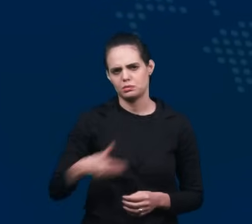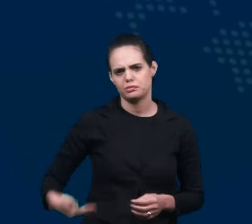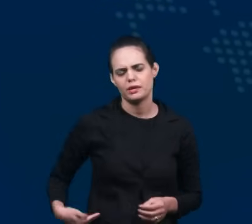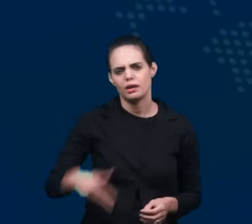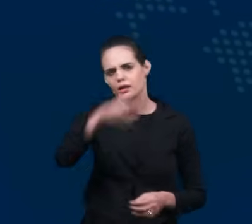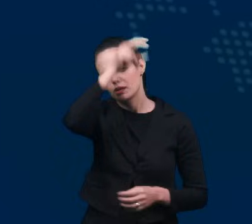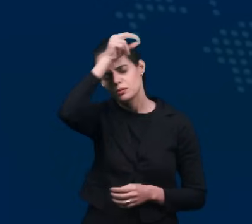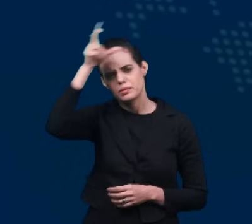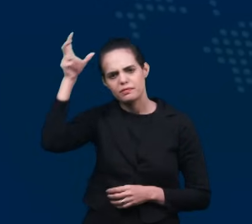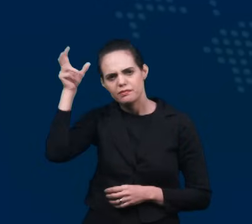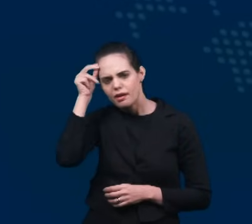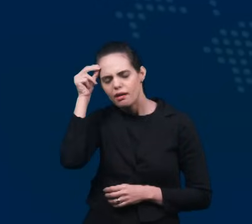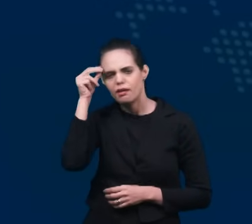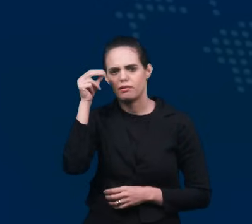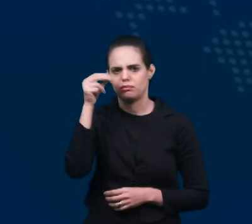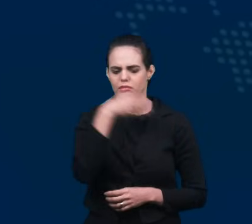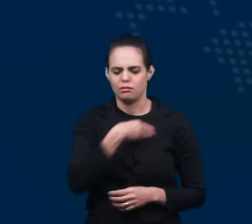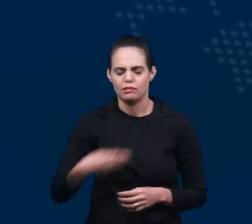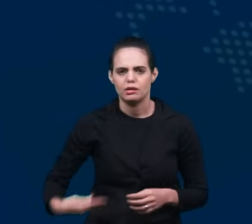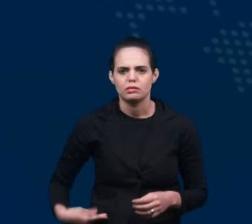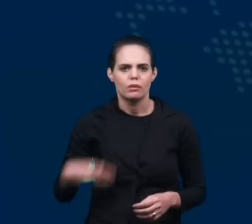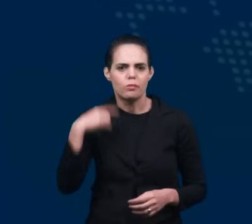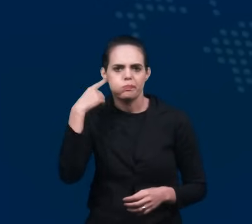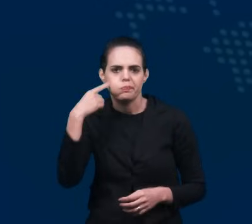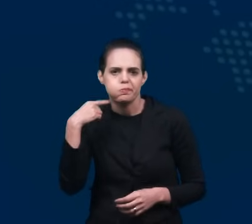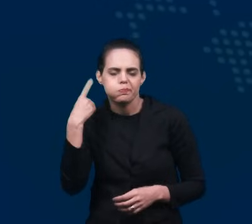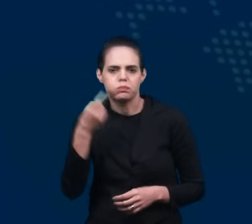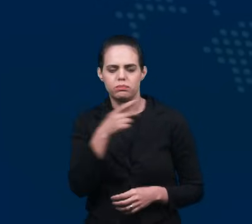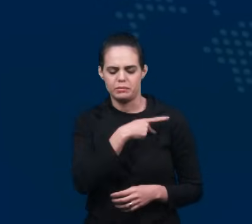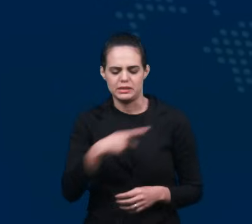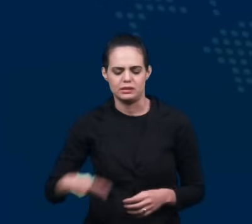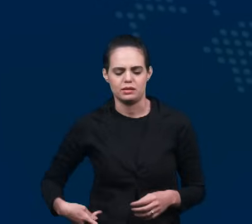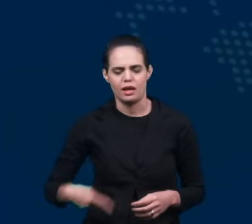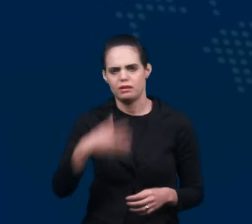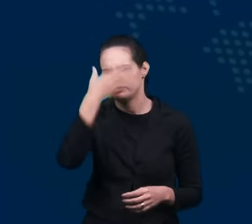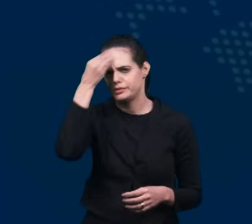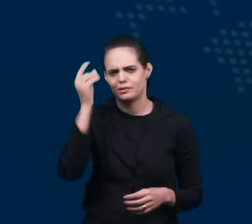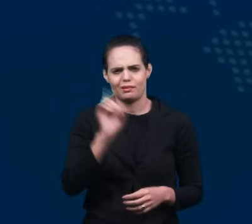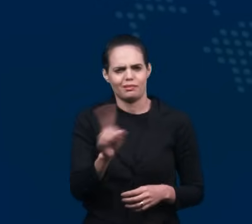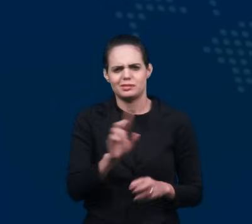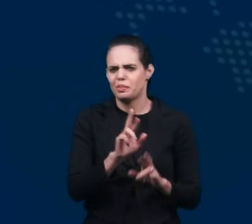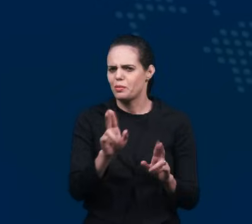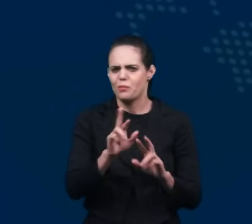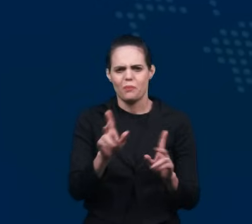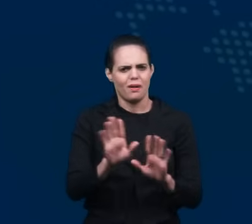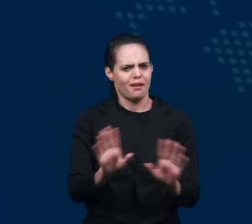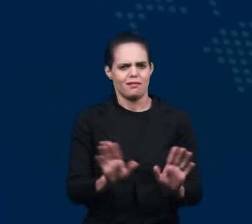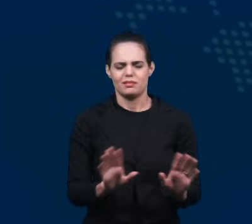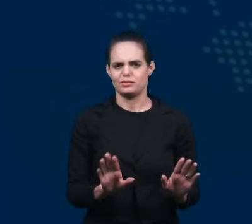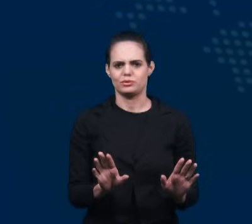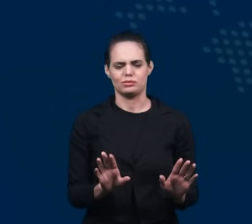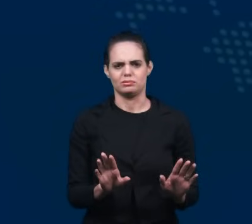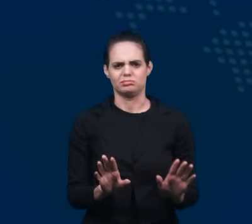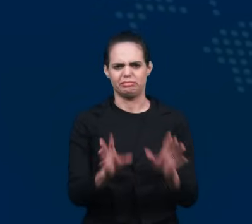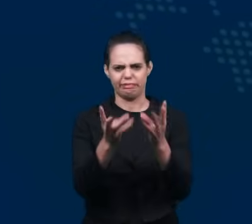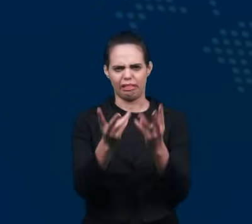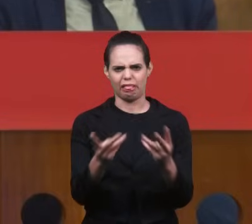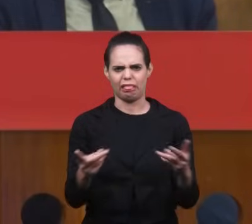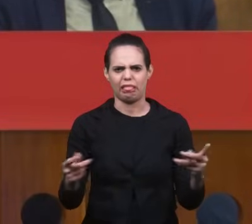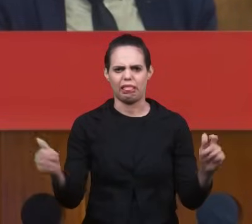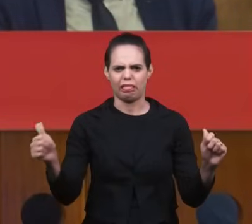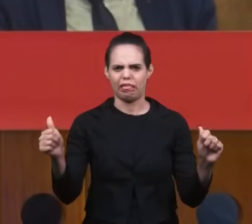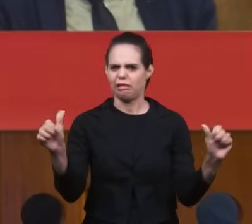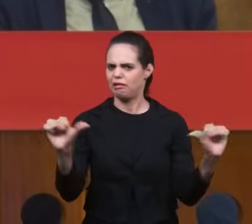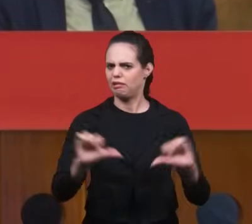o governador, o prefeito, o deputado, o presidente, esqueçam, porque a falência não é